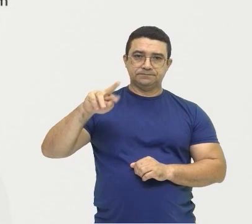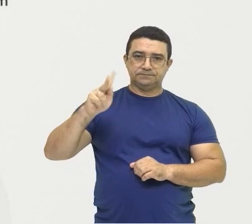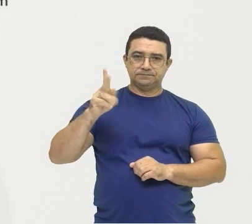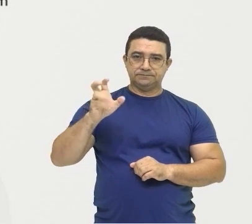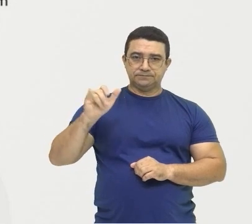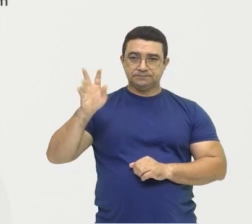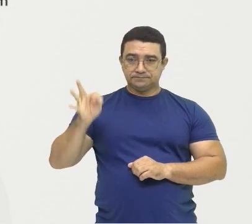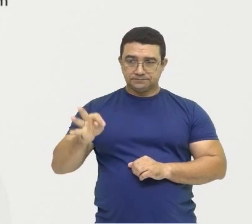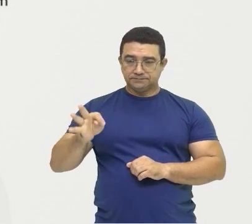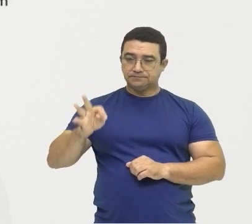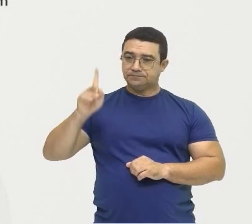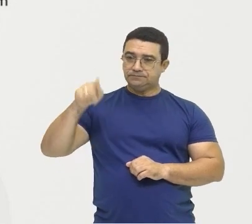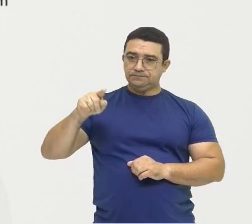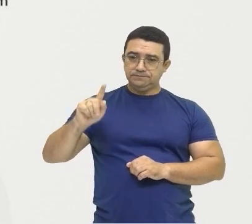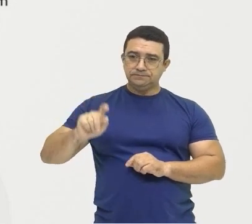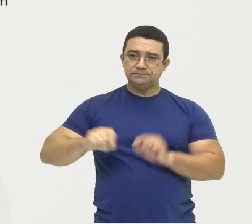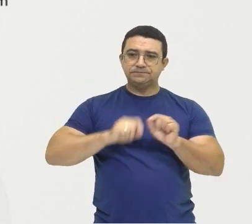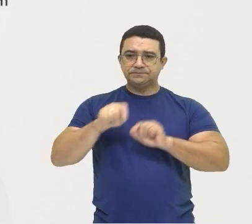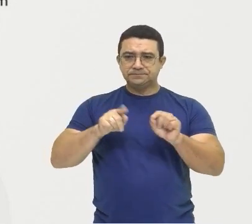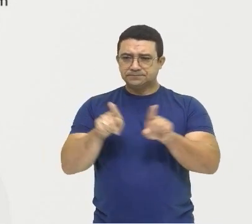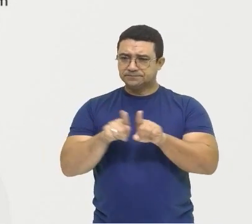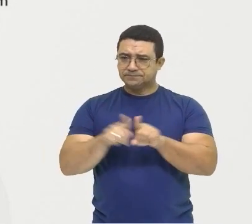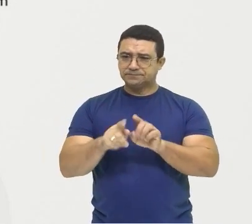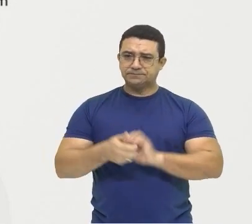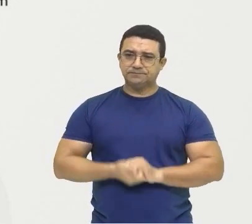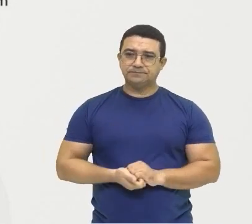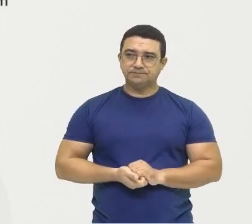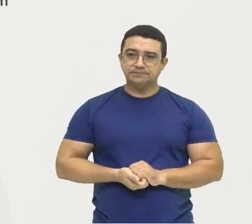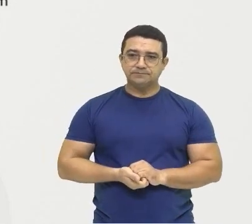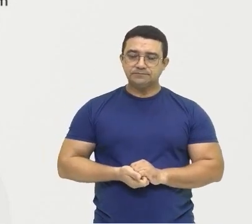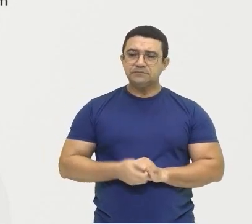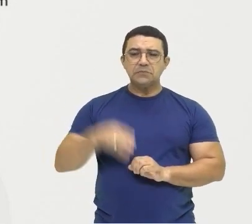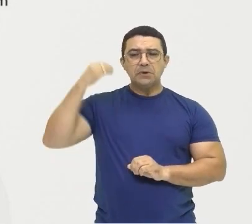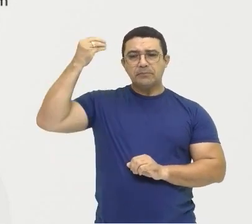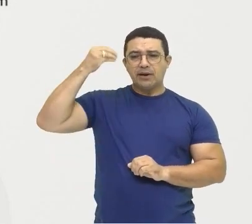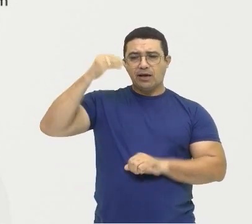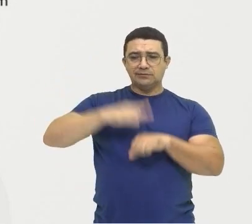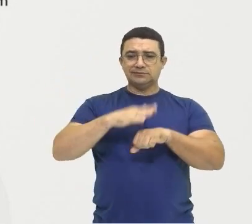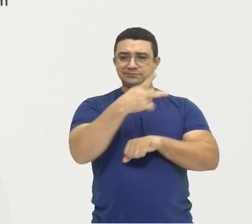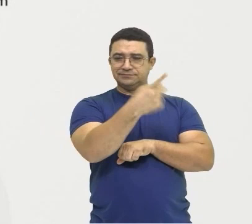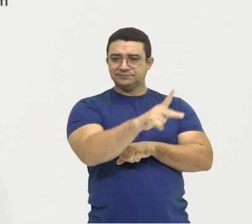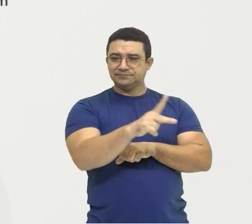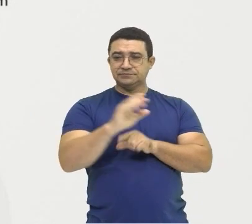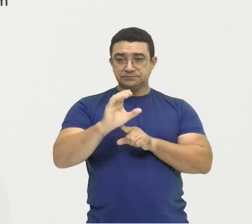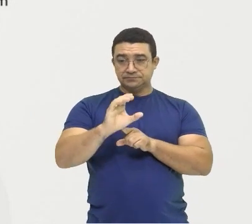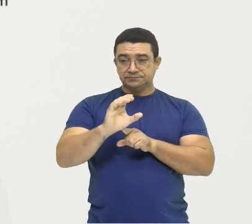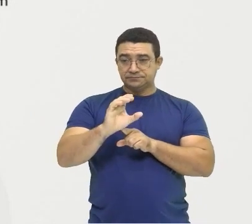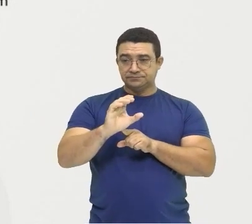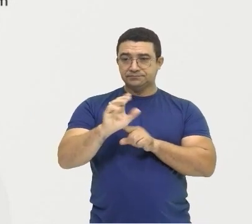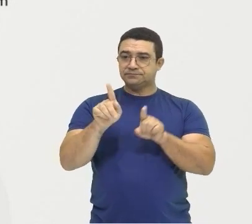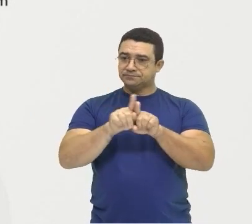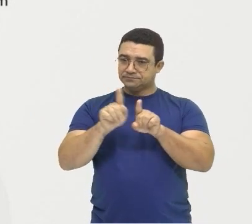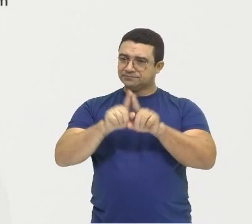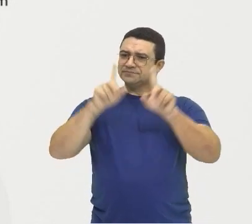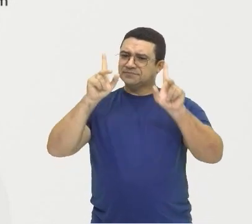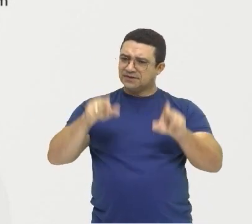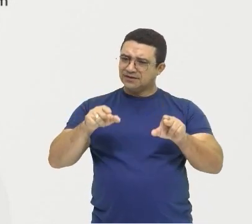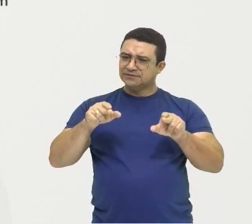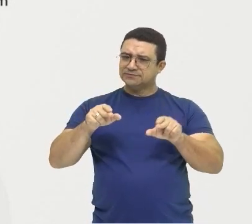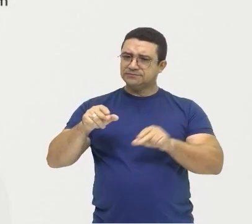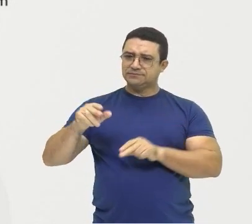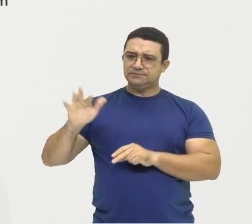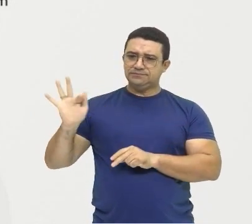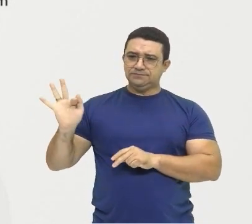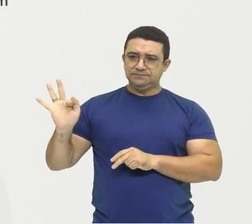né, pessoal? A de Celsius que é idêntica à experiência de Fahrenheit. E muitos outros termômetros surgiram